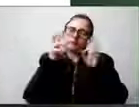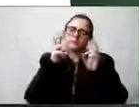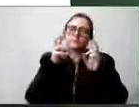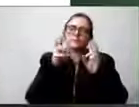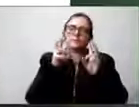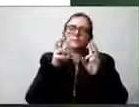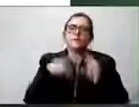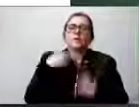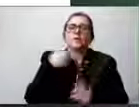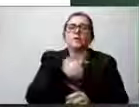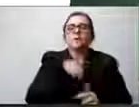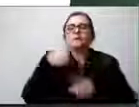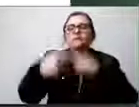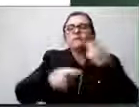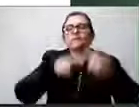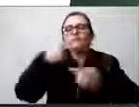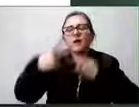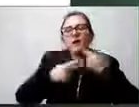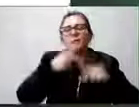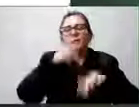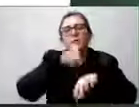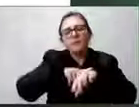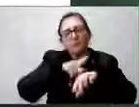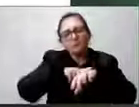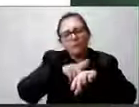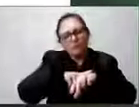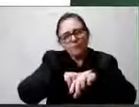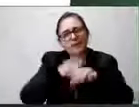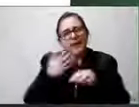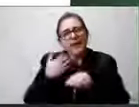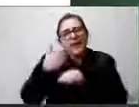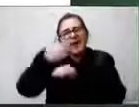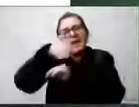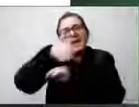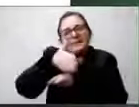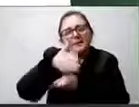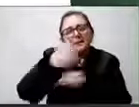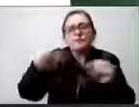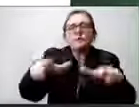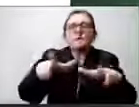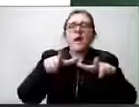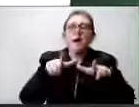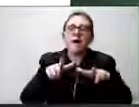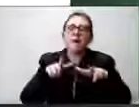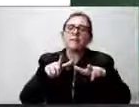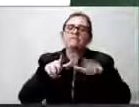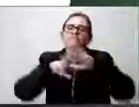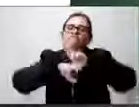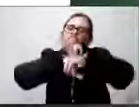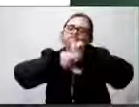Quando nós falamos de um transtorno temporomandibular, nós entramos numa área multifatorial.